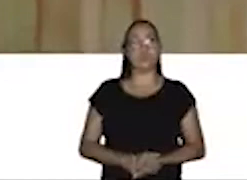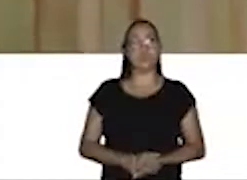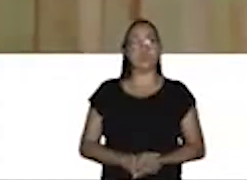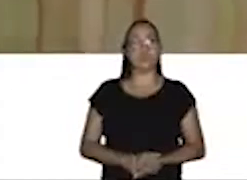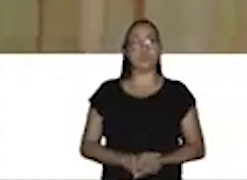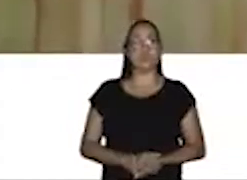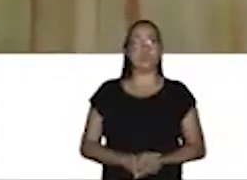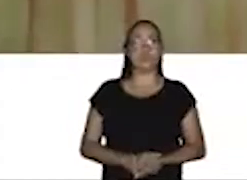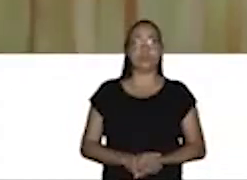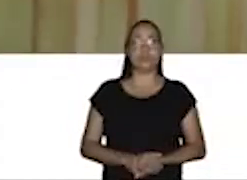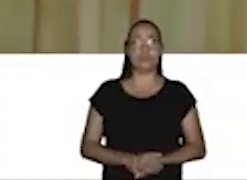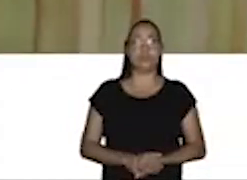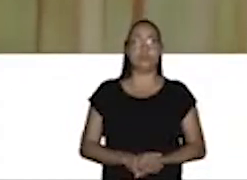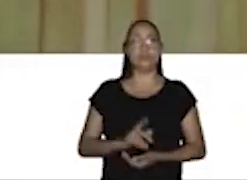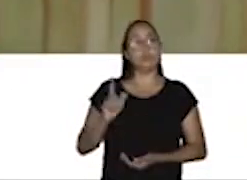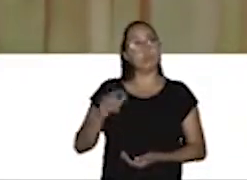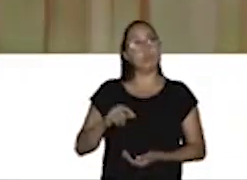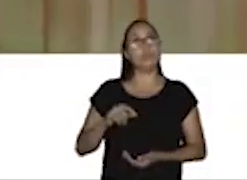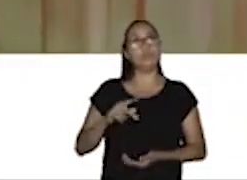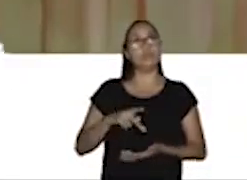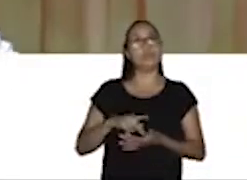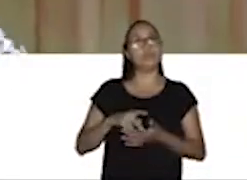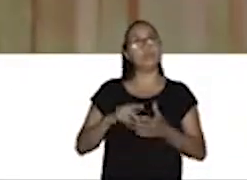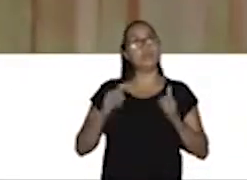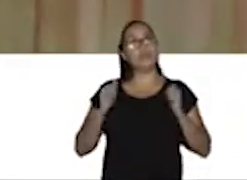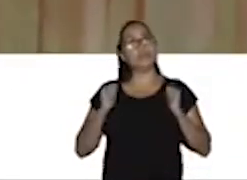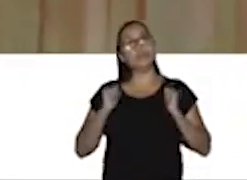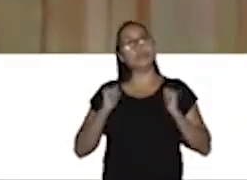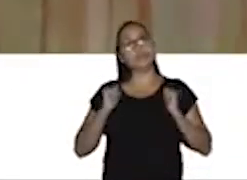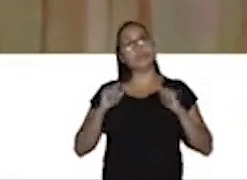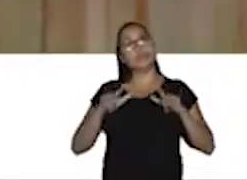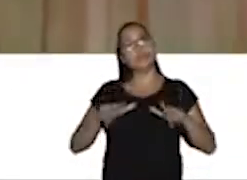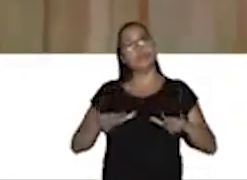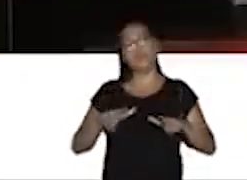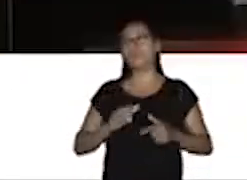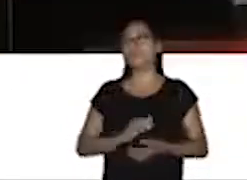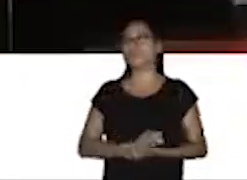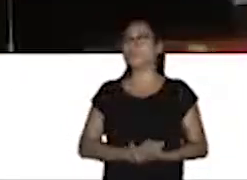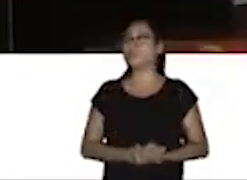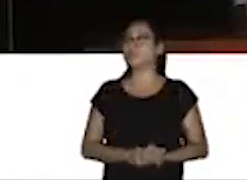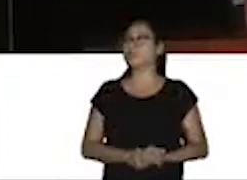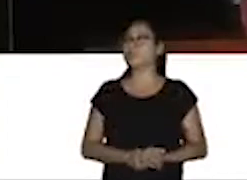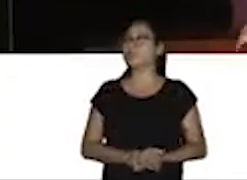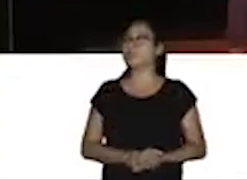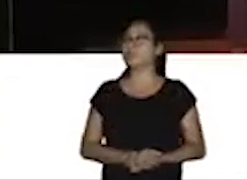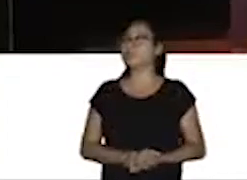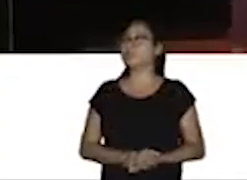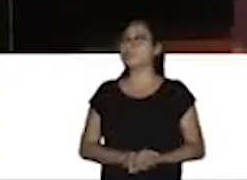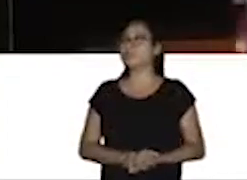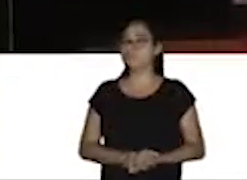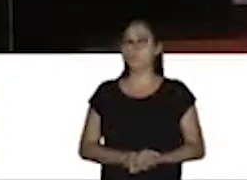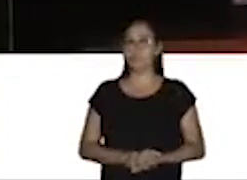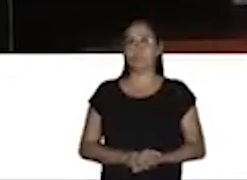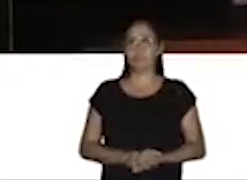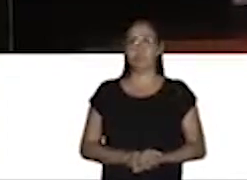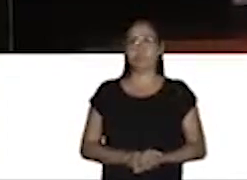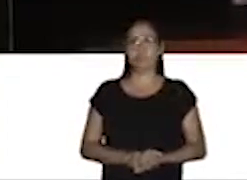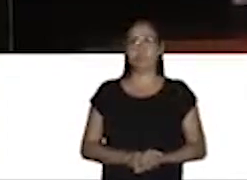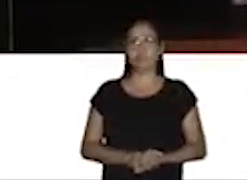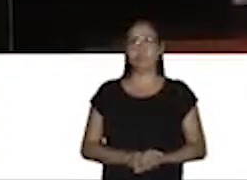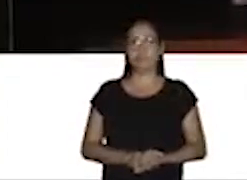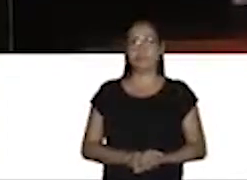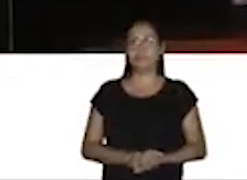Era um verdadeiro regalo. Era boi! Vamos trabalhar! Vamos de uma vez!